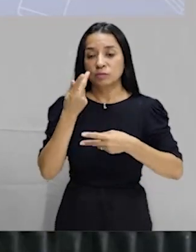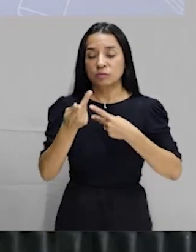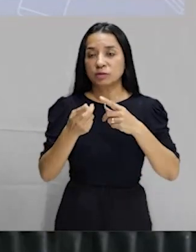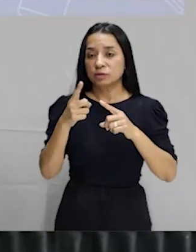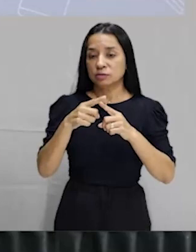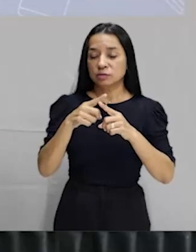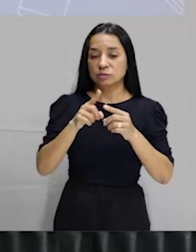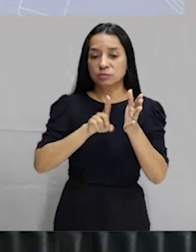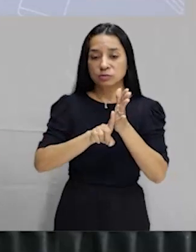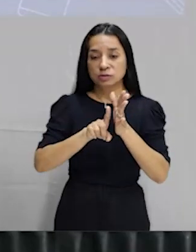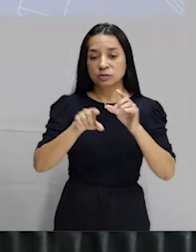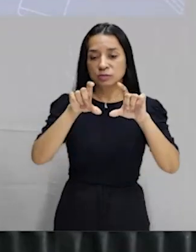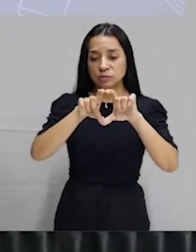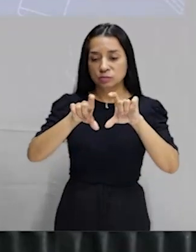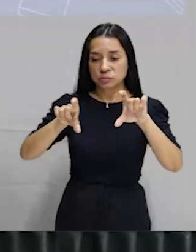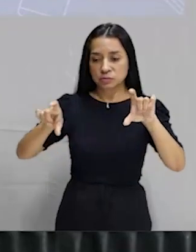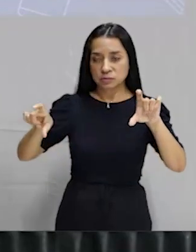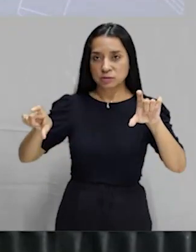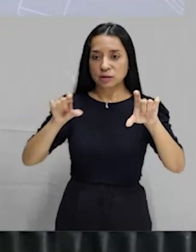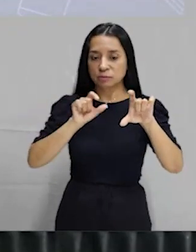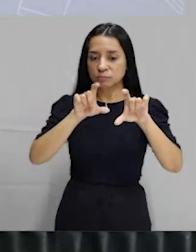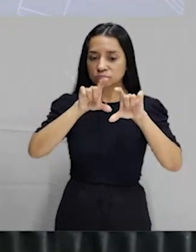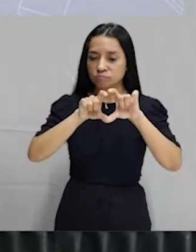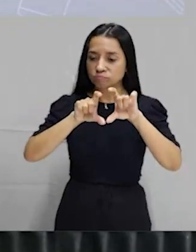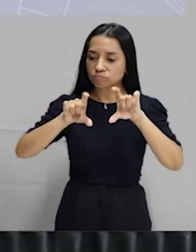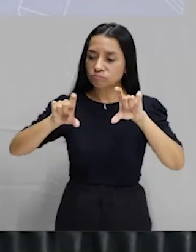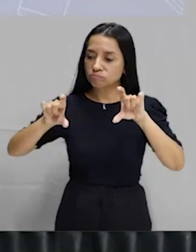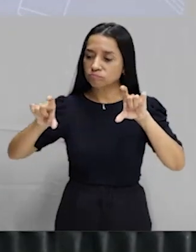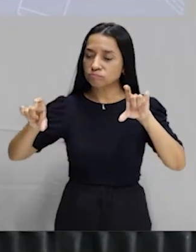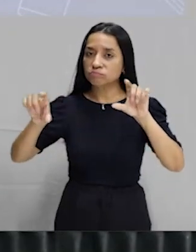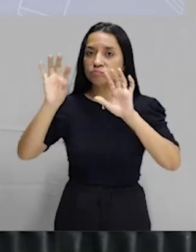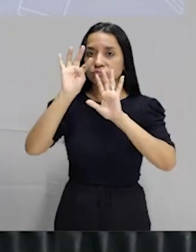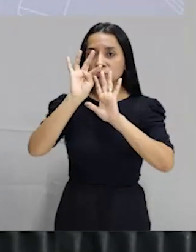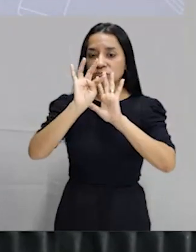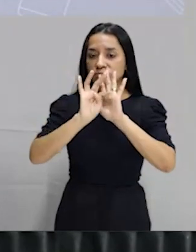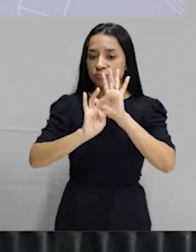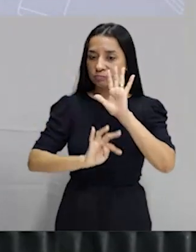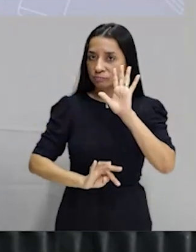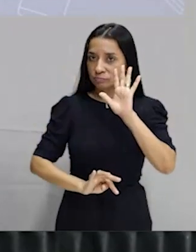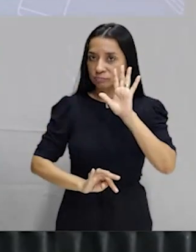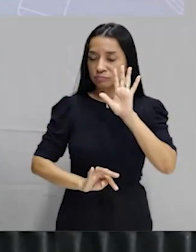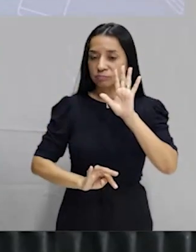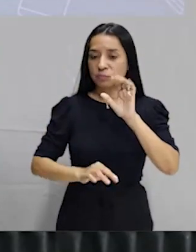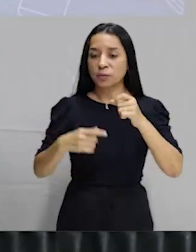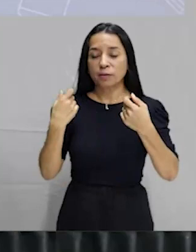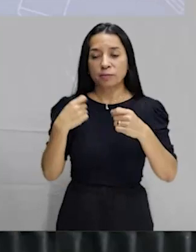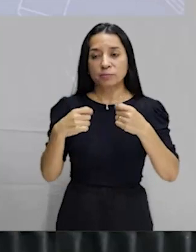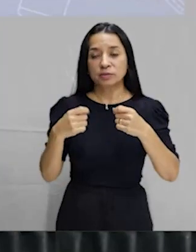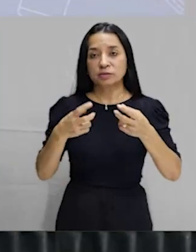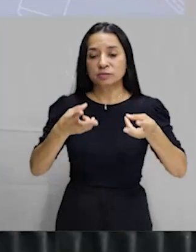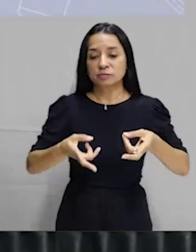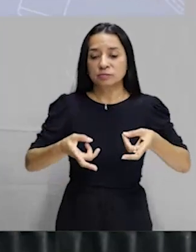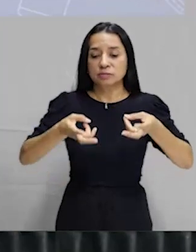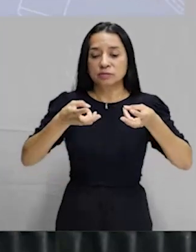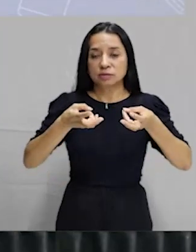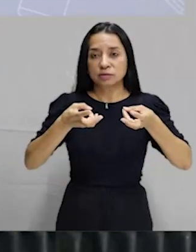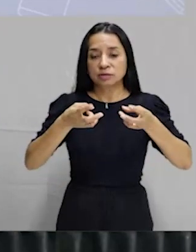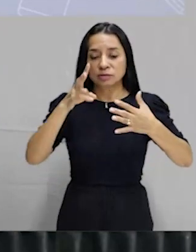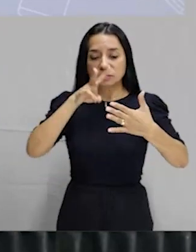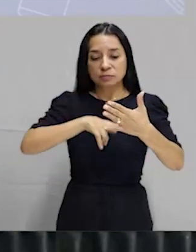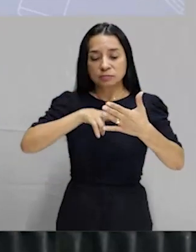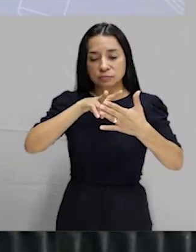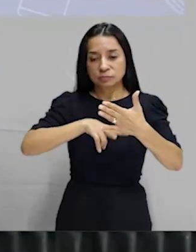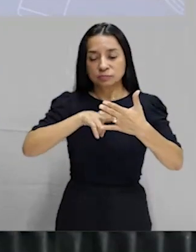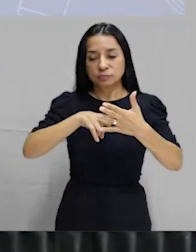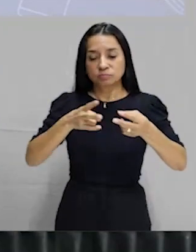de questão, o enunciado é um pouquinho maior. Então, é necessário que você esteja atento nessa leitura,